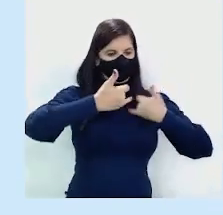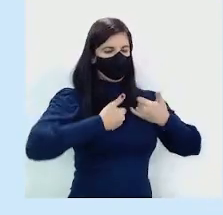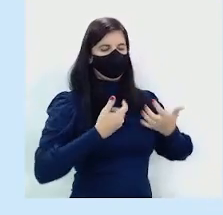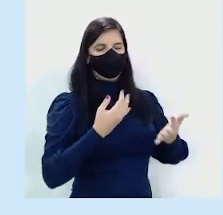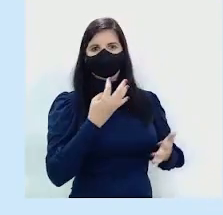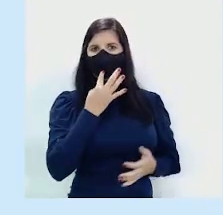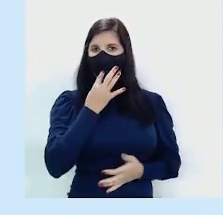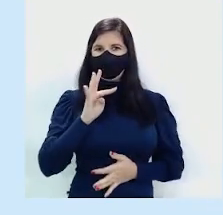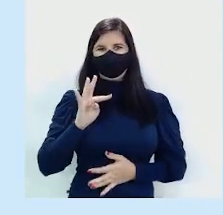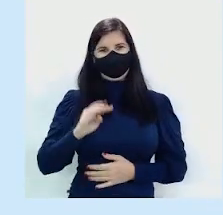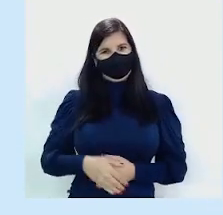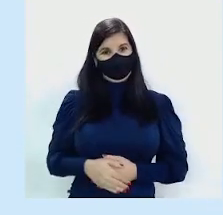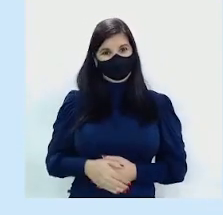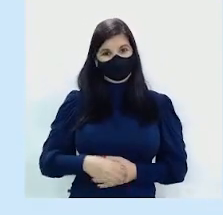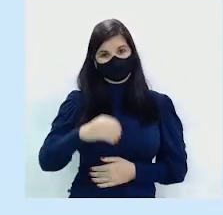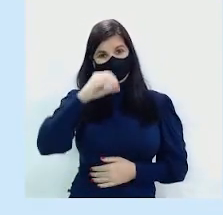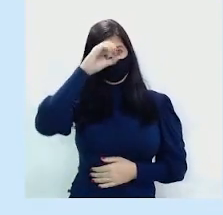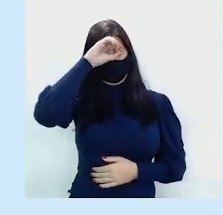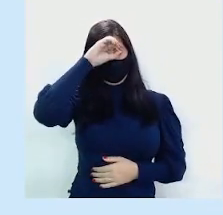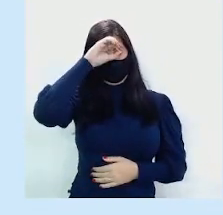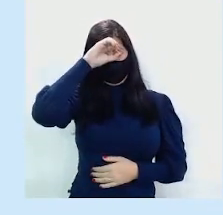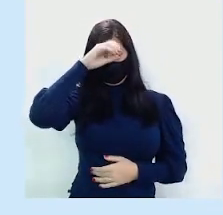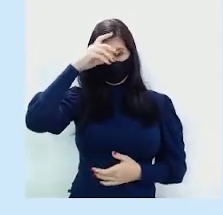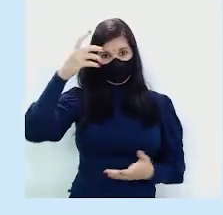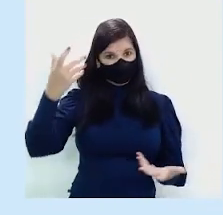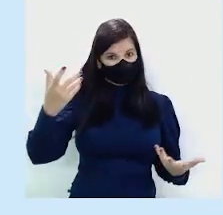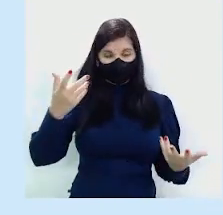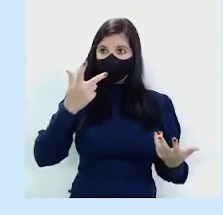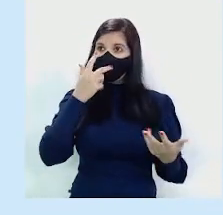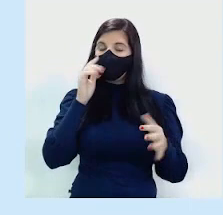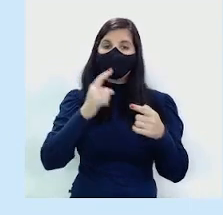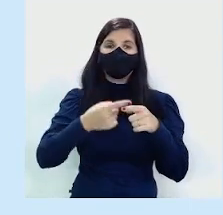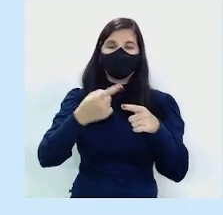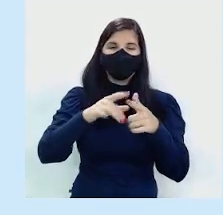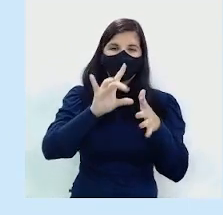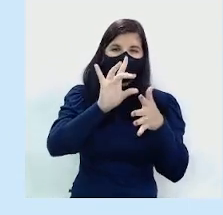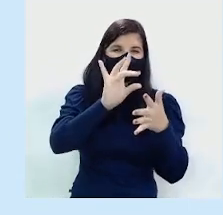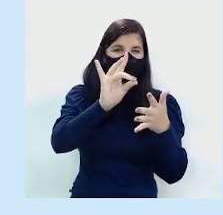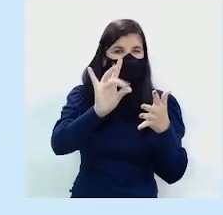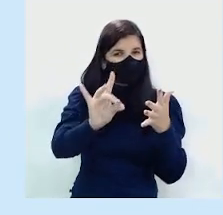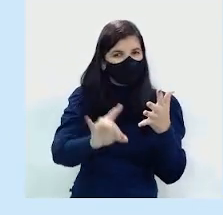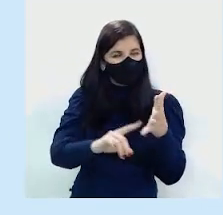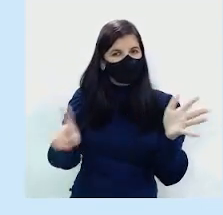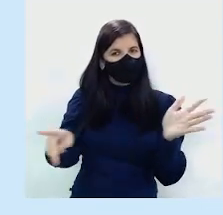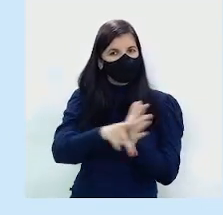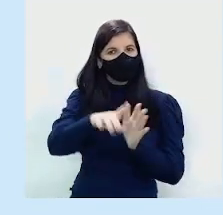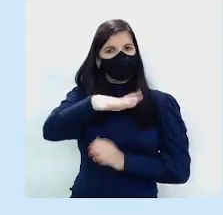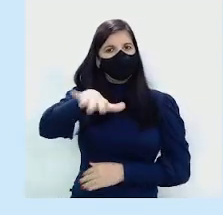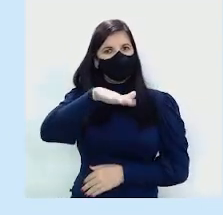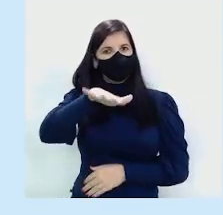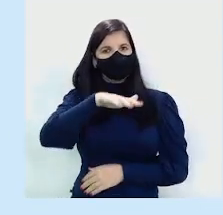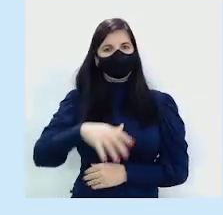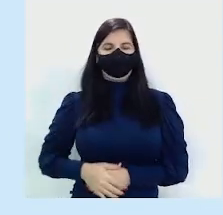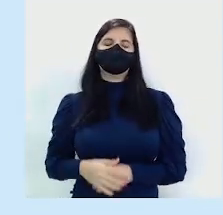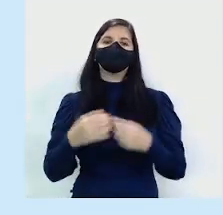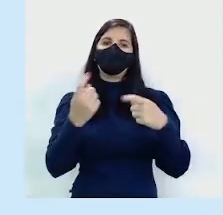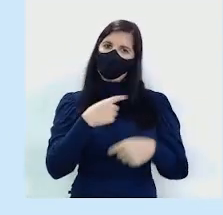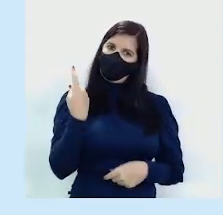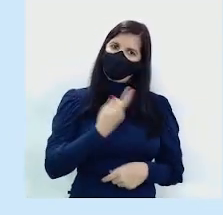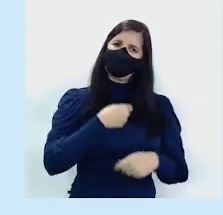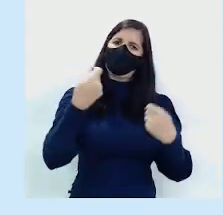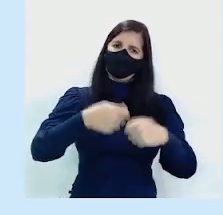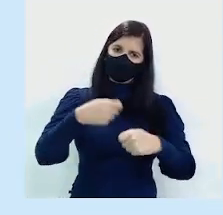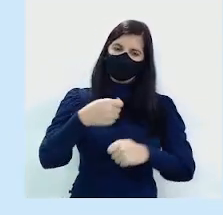não compreende muito bem, porque são coisas muito específicas da área. Entretanto, a gente precisa